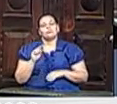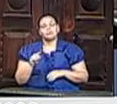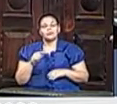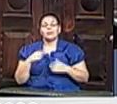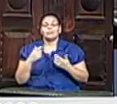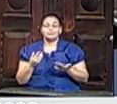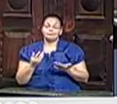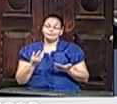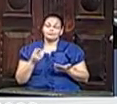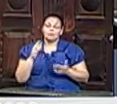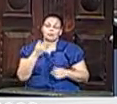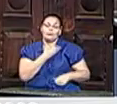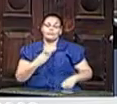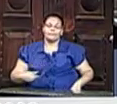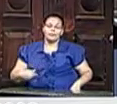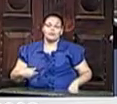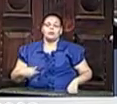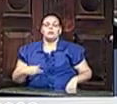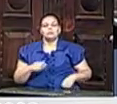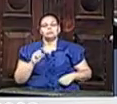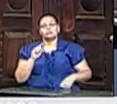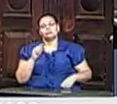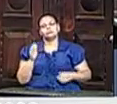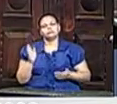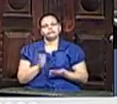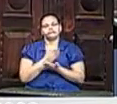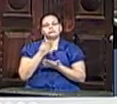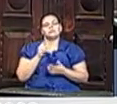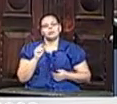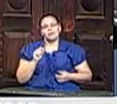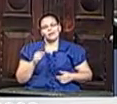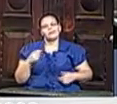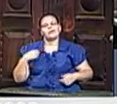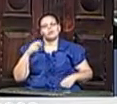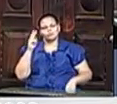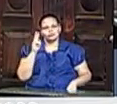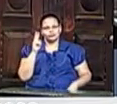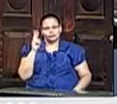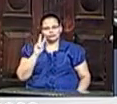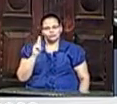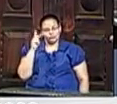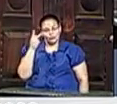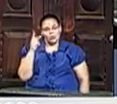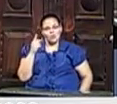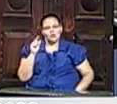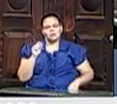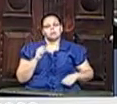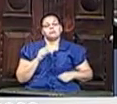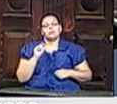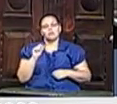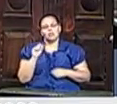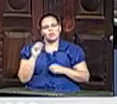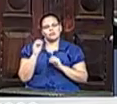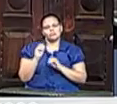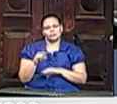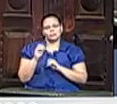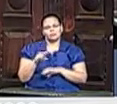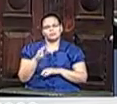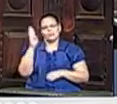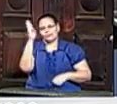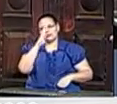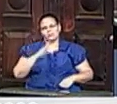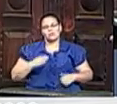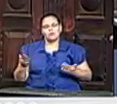mal dissimulada do governo golpista de estabelecer de novo, na história da educação brasileira, um modelo dual